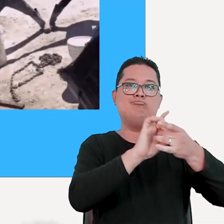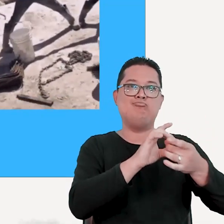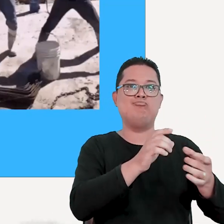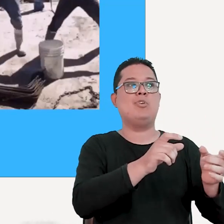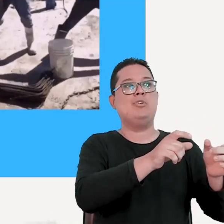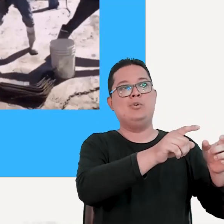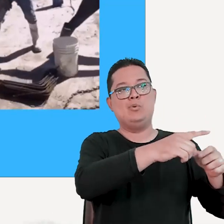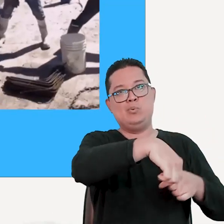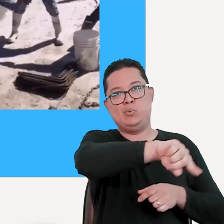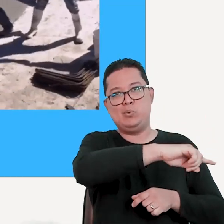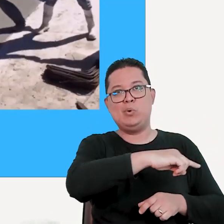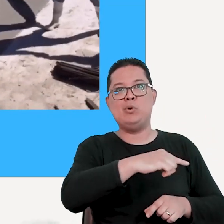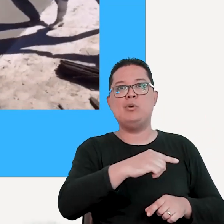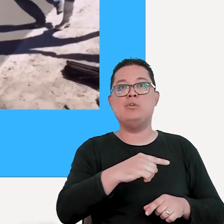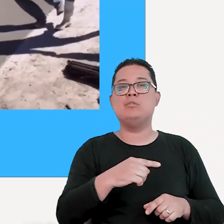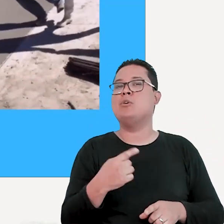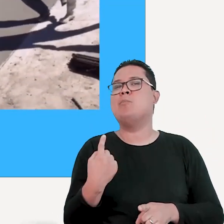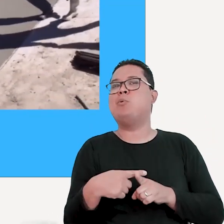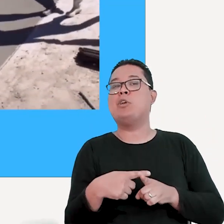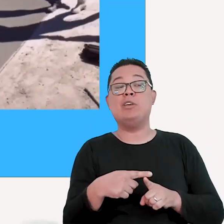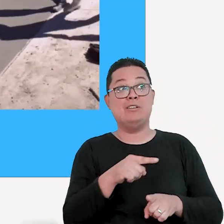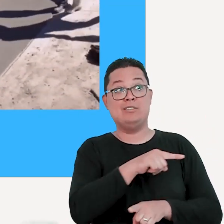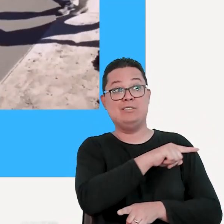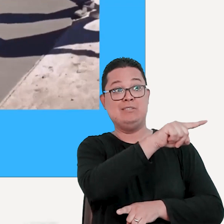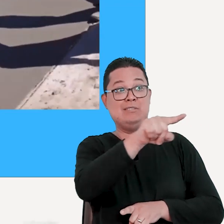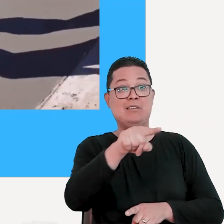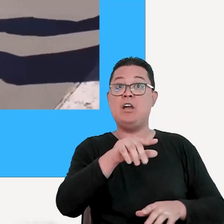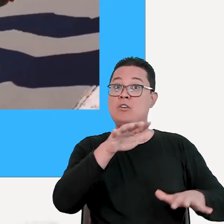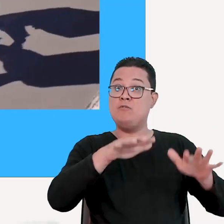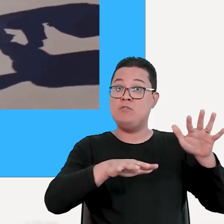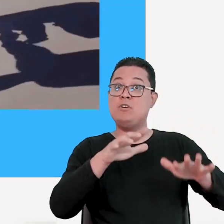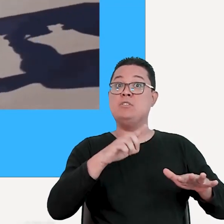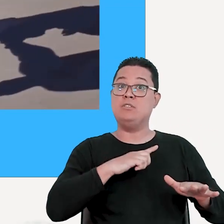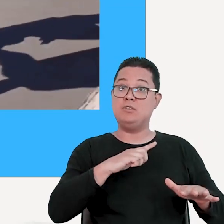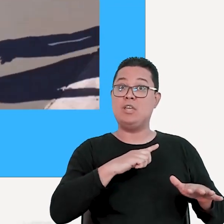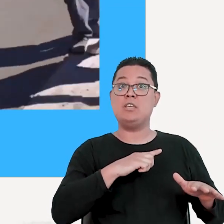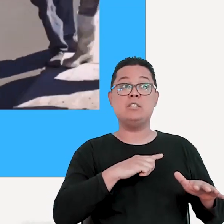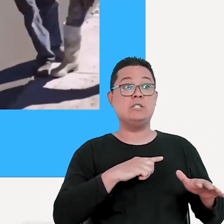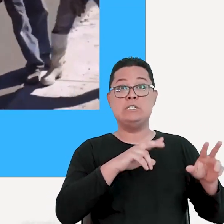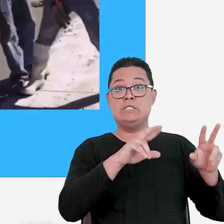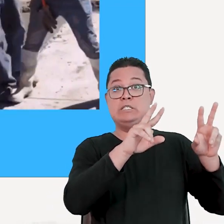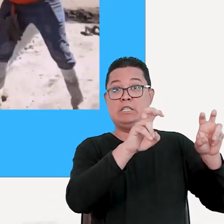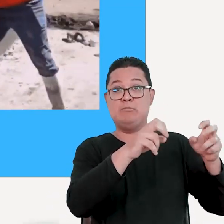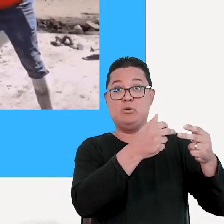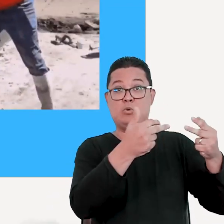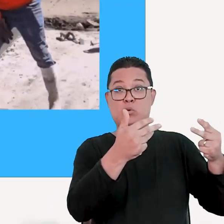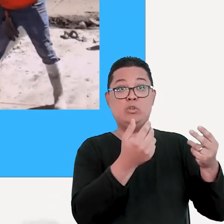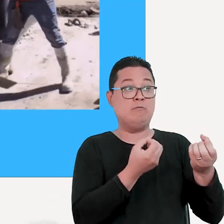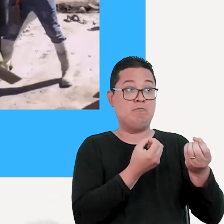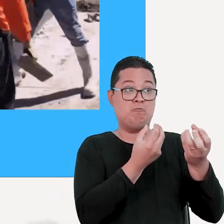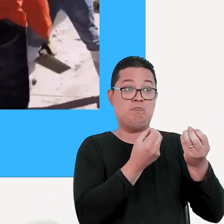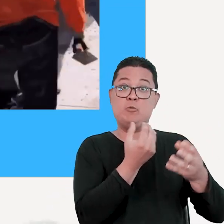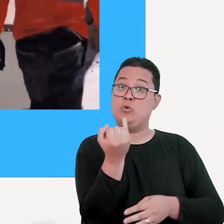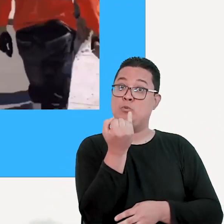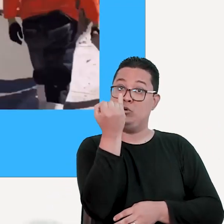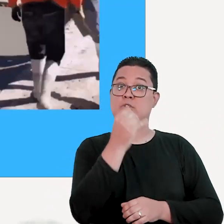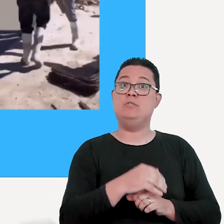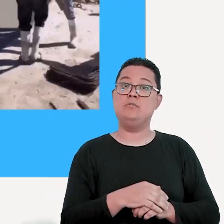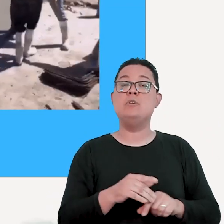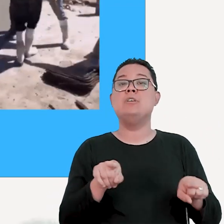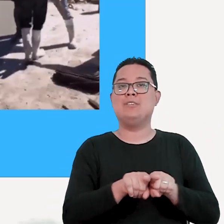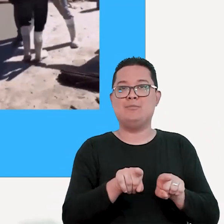porque são elas que vão trazer informações importantes, são elas que muitas vezes vão validar, então elas precisam entender